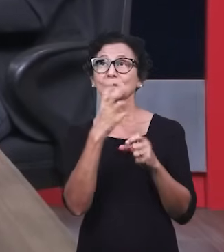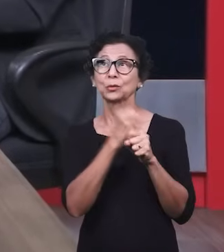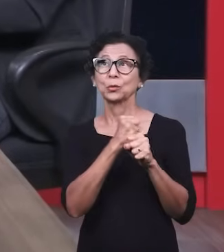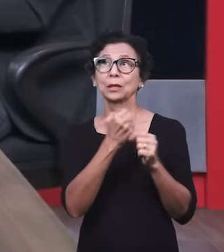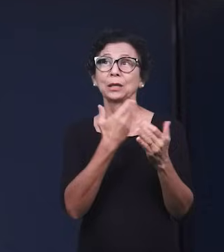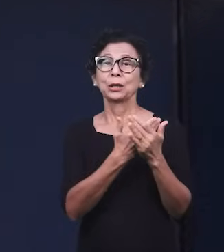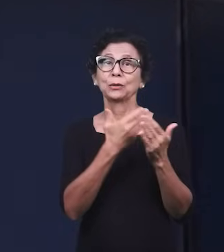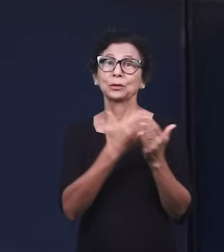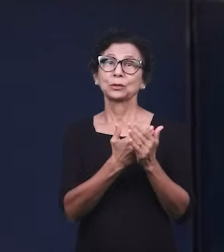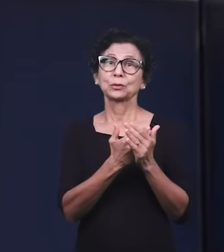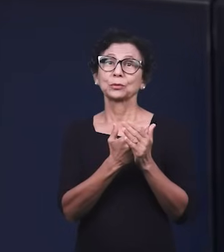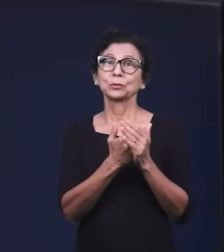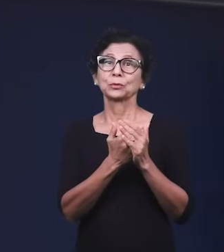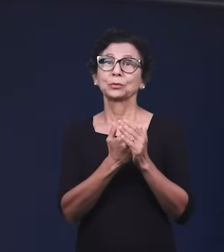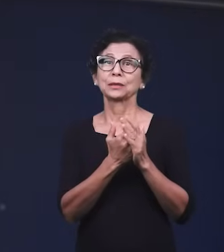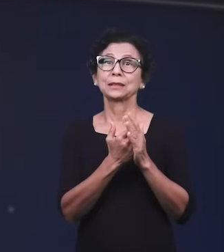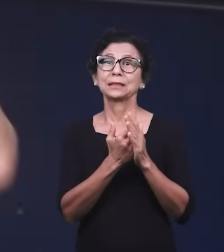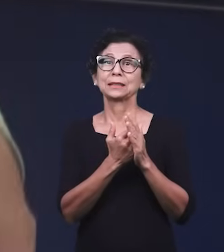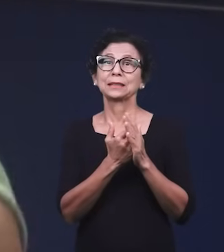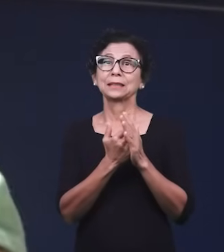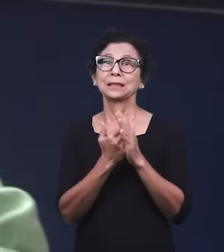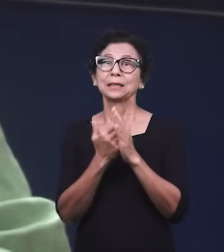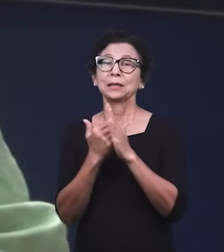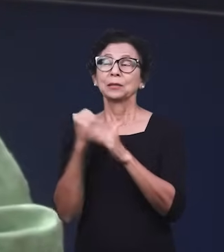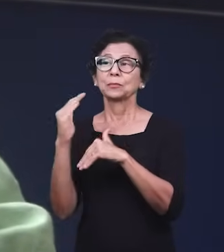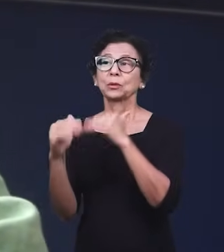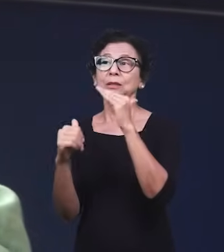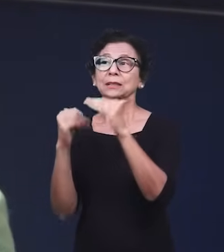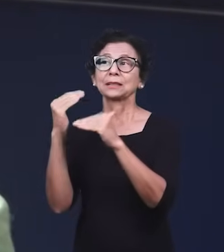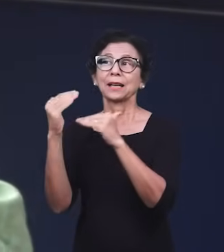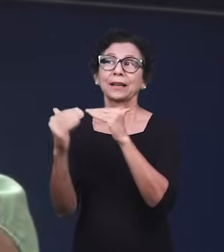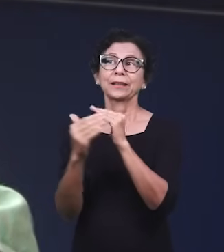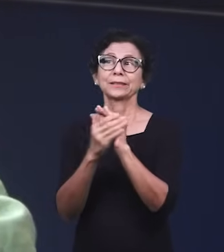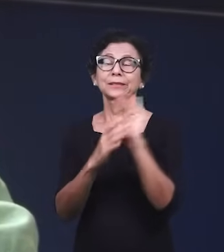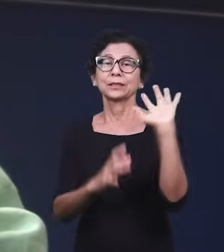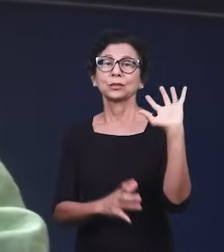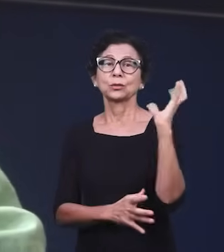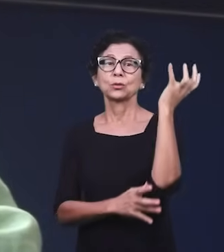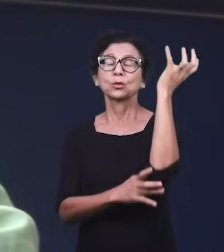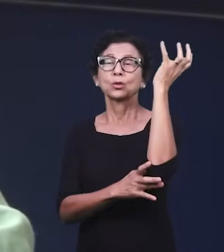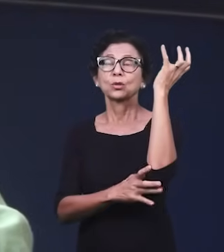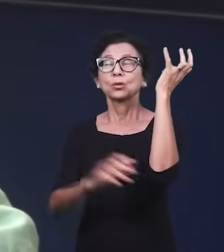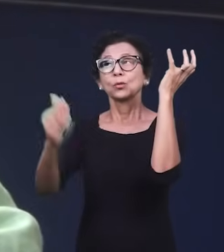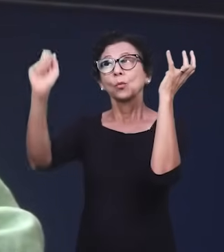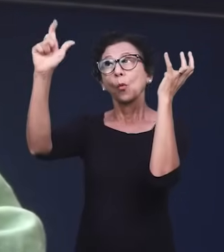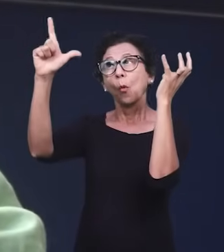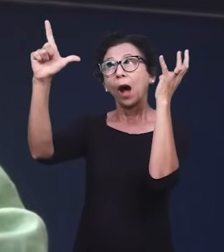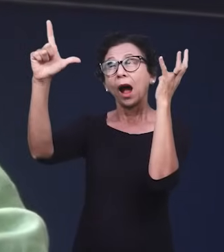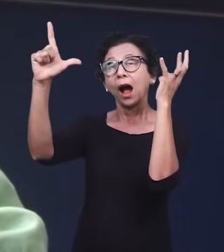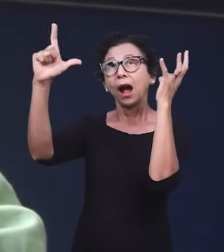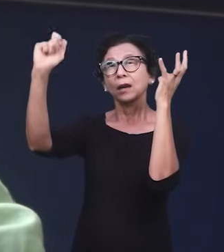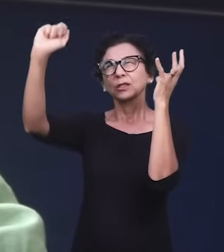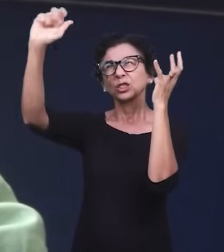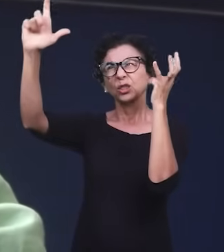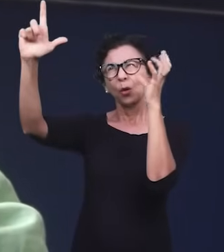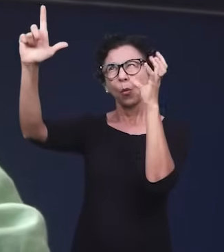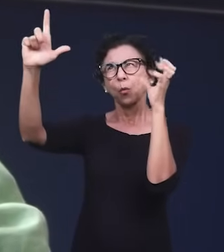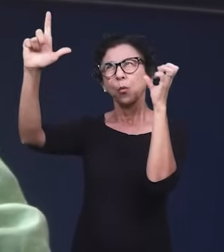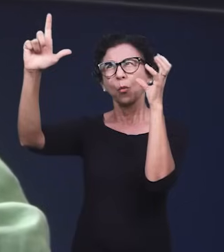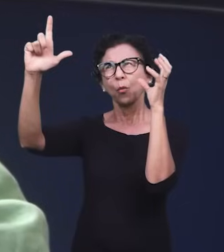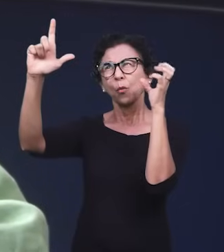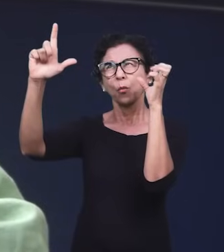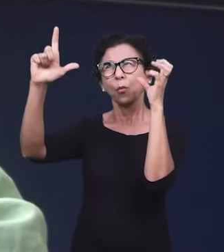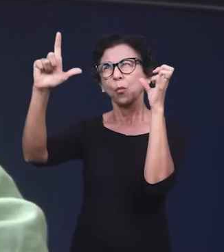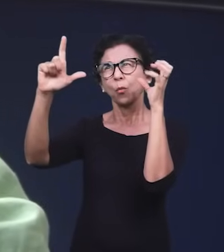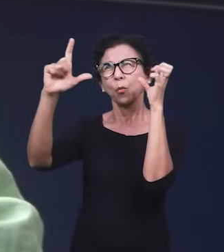fotossíntese para para ter ideia né de como que esses processos a gente quando fala de forma mais didática ou de